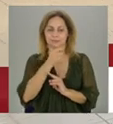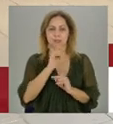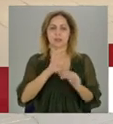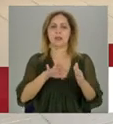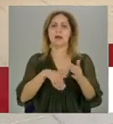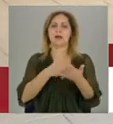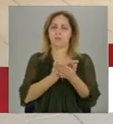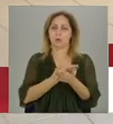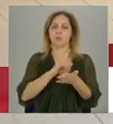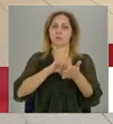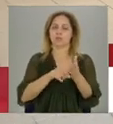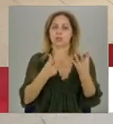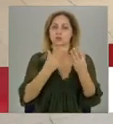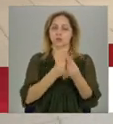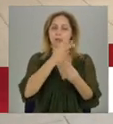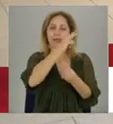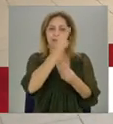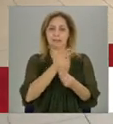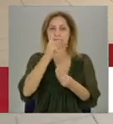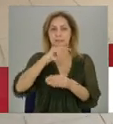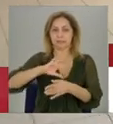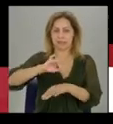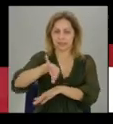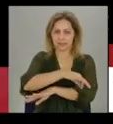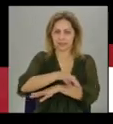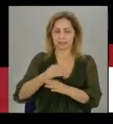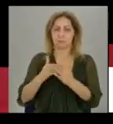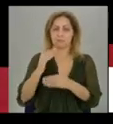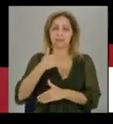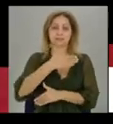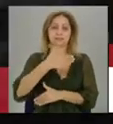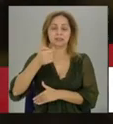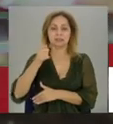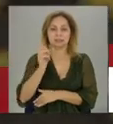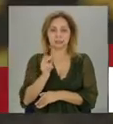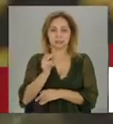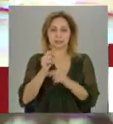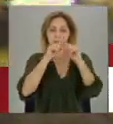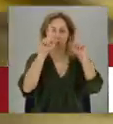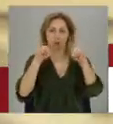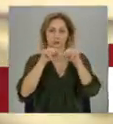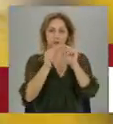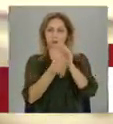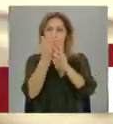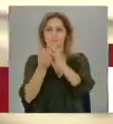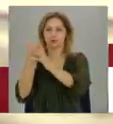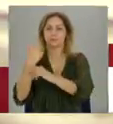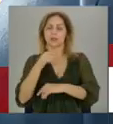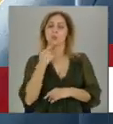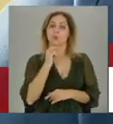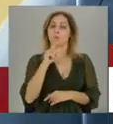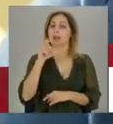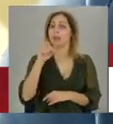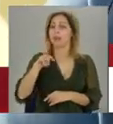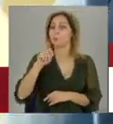artistas e arquitetos. São mais de 170 anos a espalhar azulejos que têm o apelido Lamego,